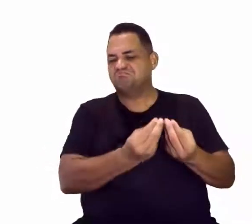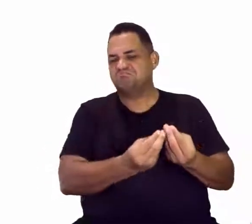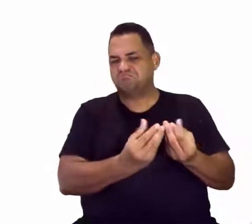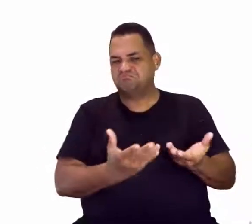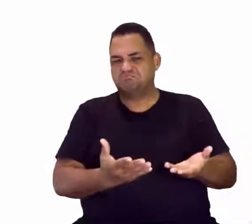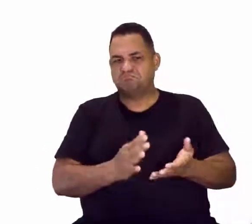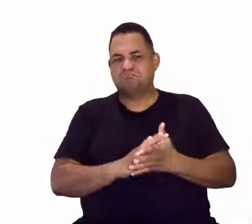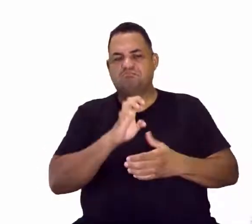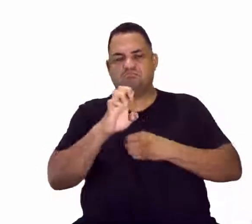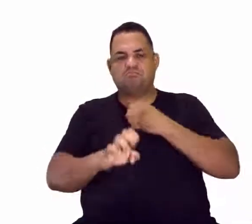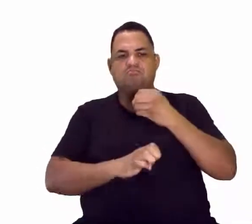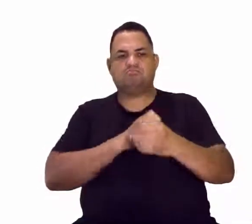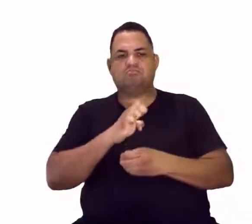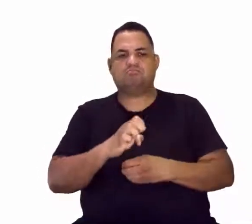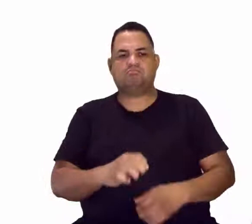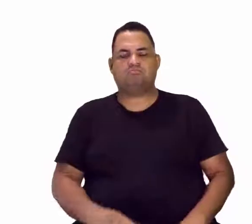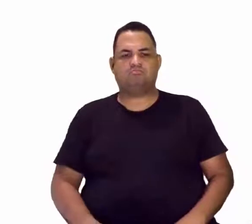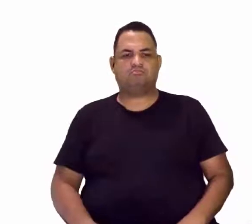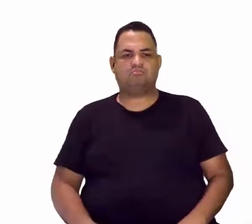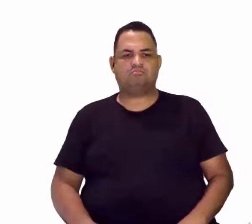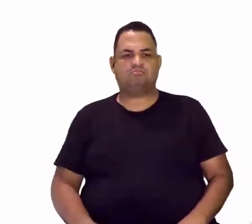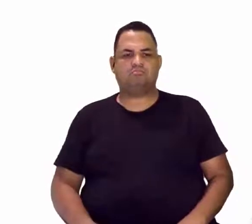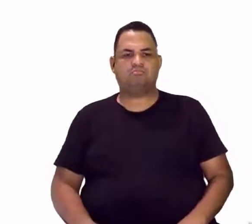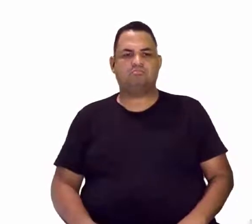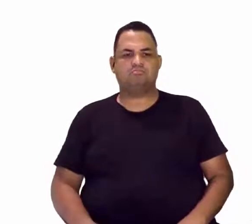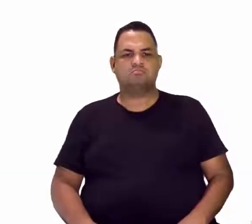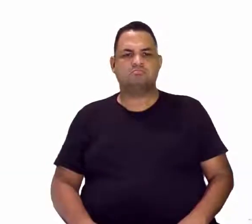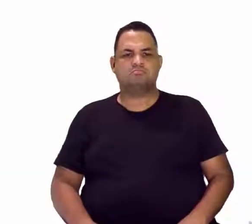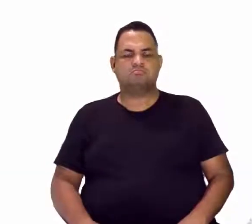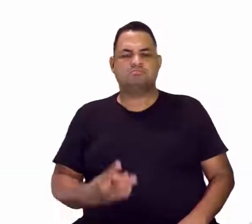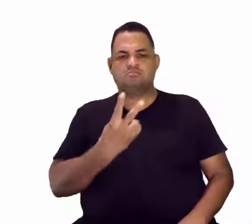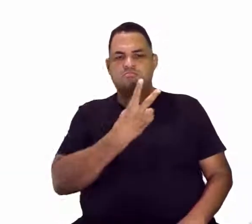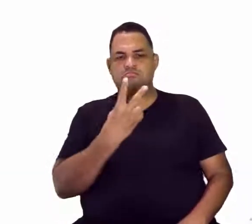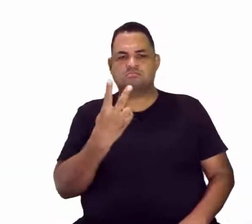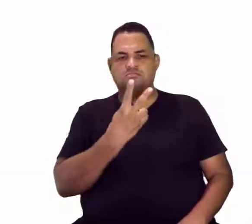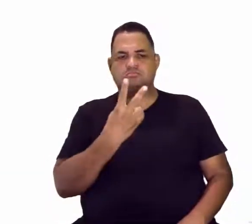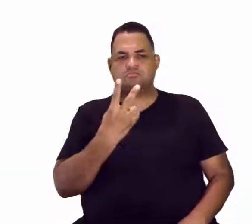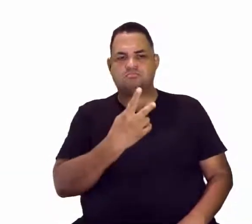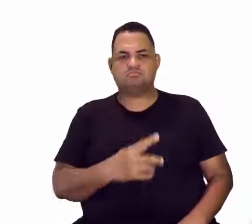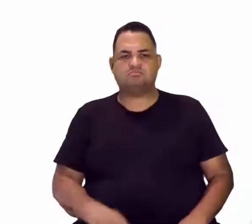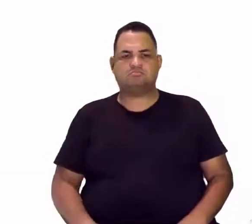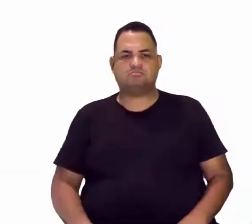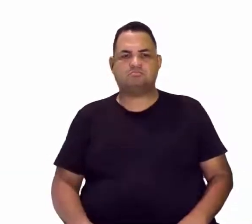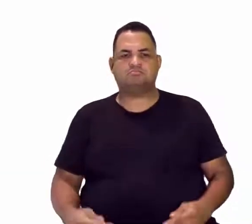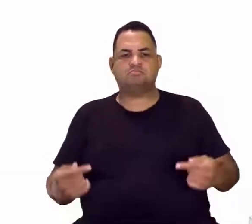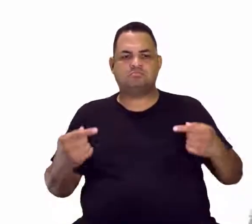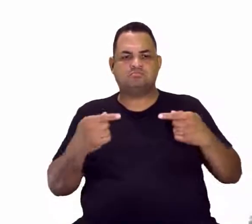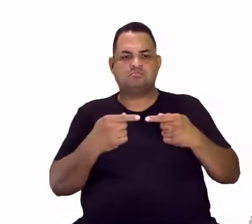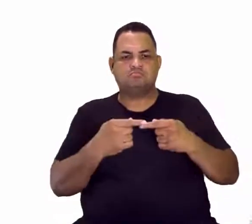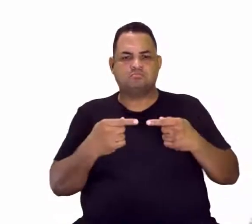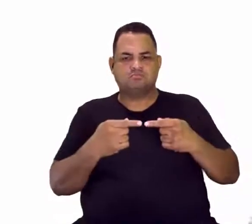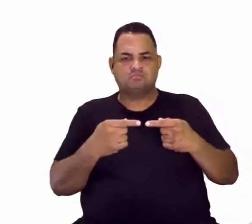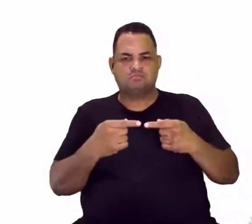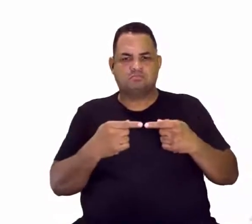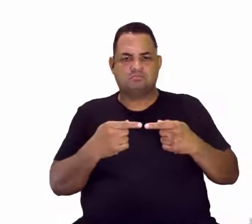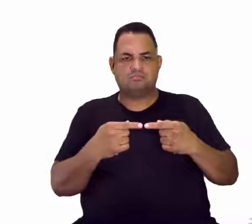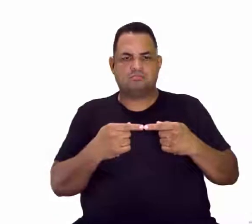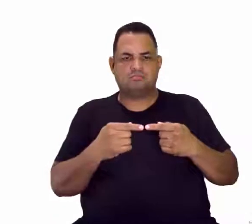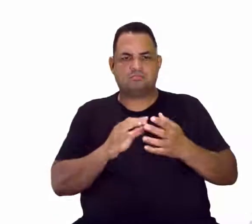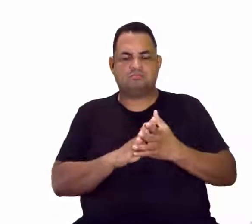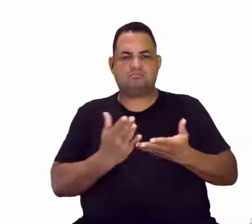que aconteceu, então, aqui, professora? Esses dois coleguinhas se uniram através